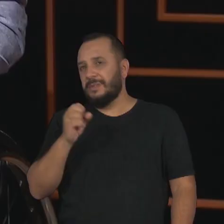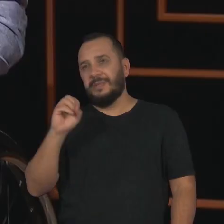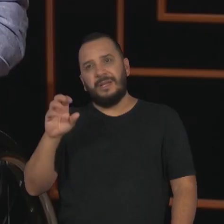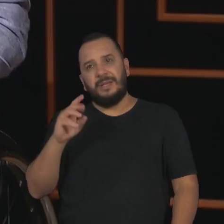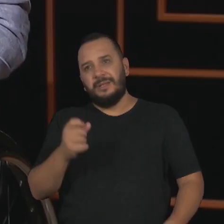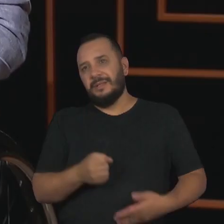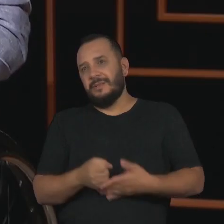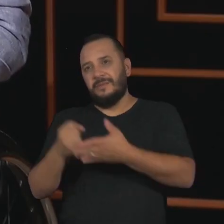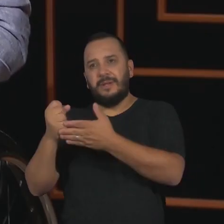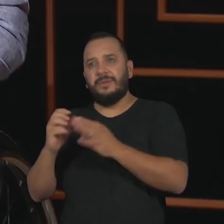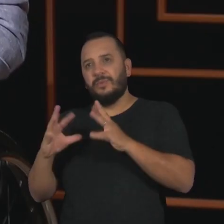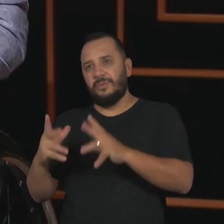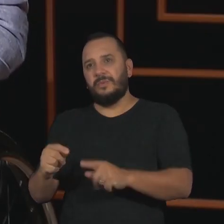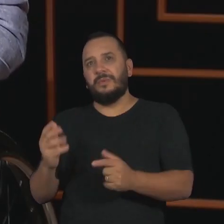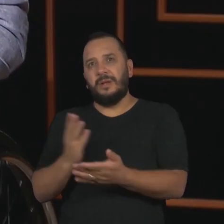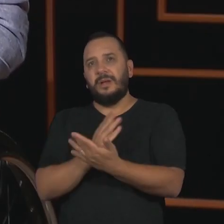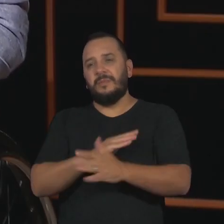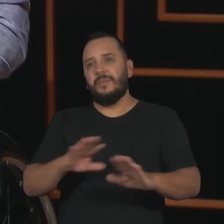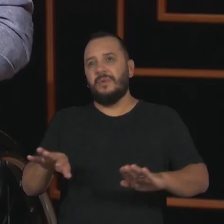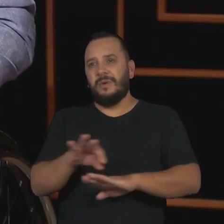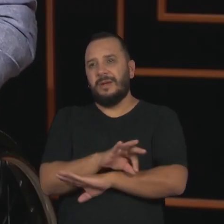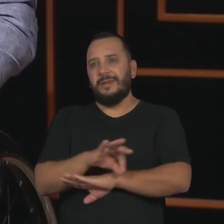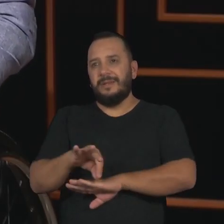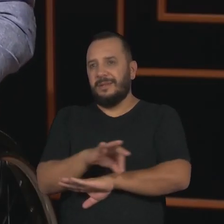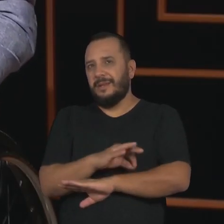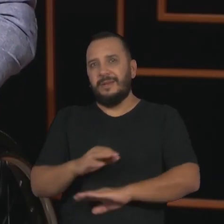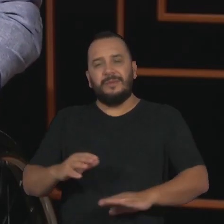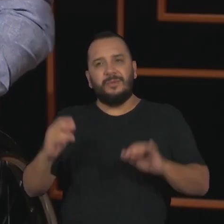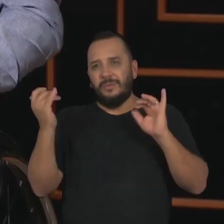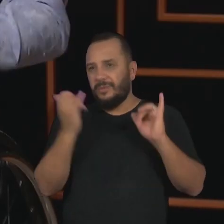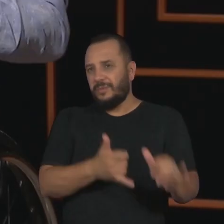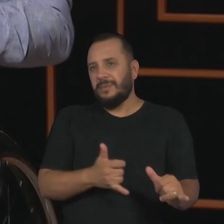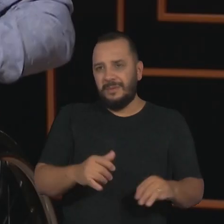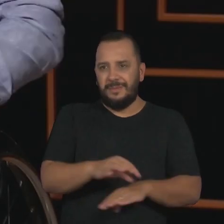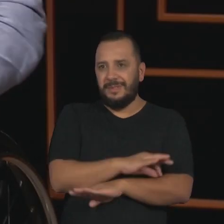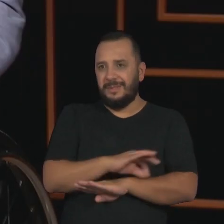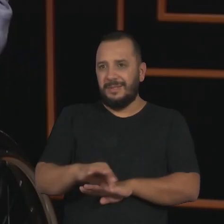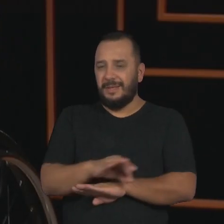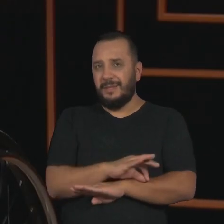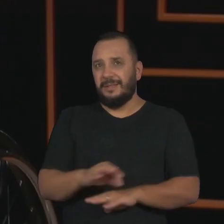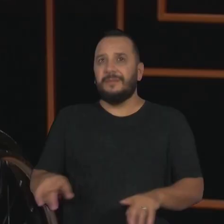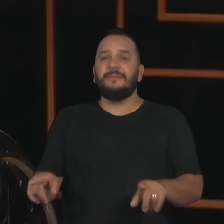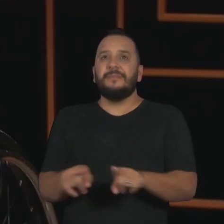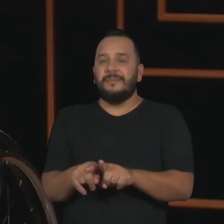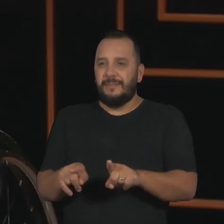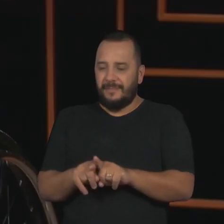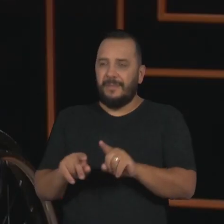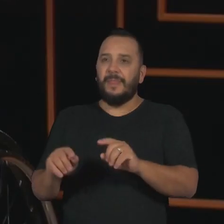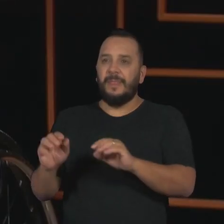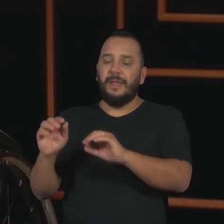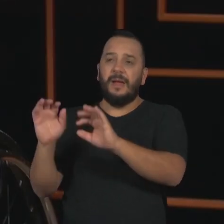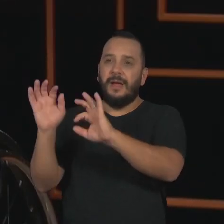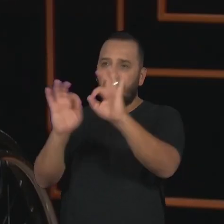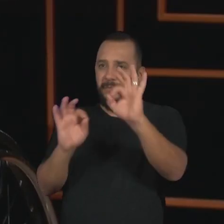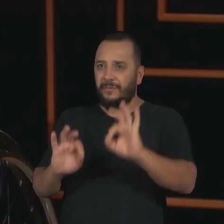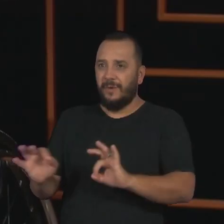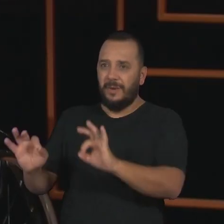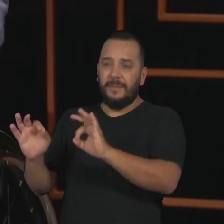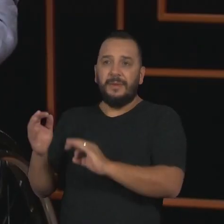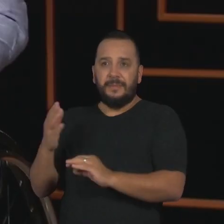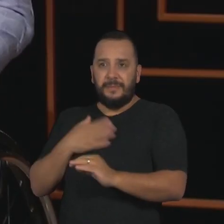tudo, e acabou o arquiteto. Nunca mais, inclusive, a reforma do meu ateliê depois, eu